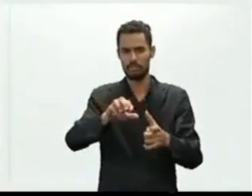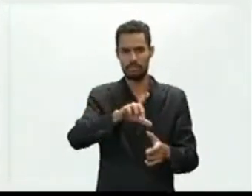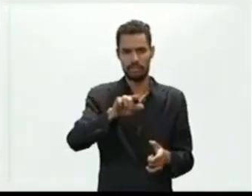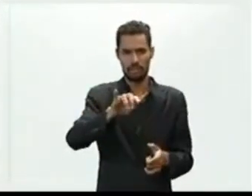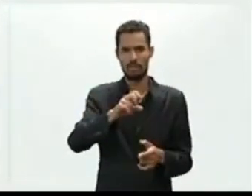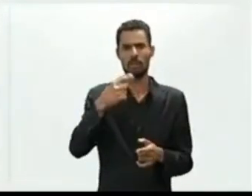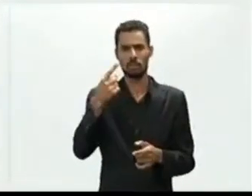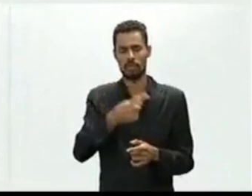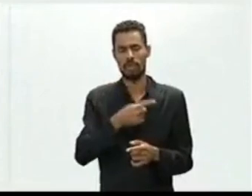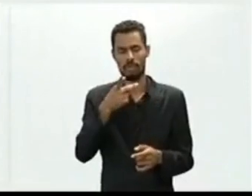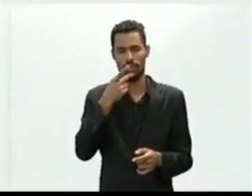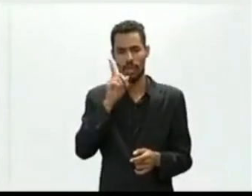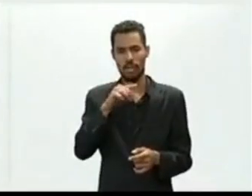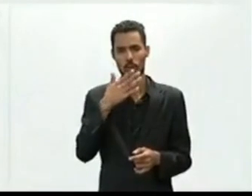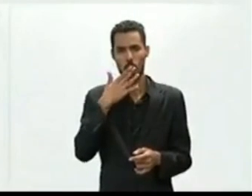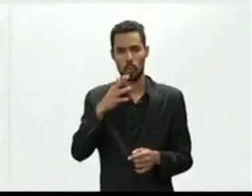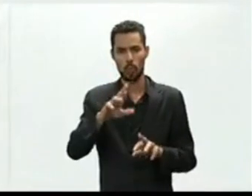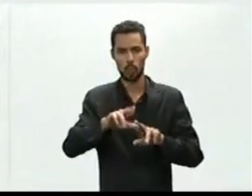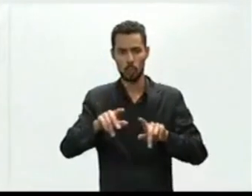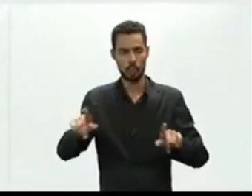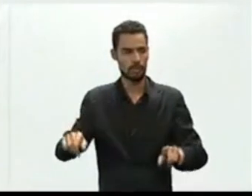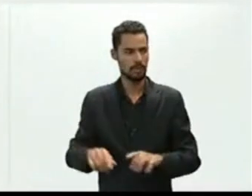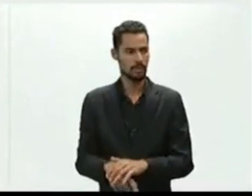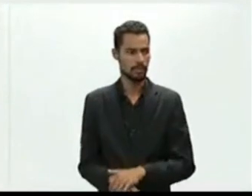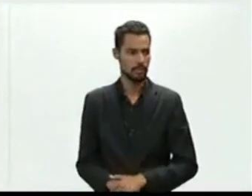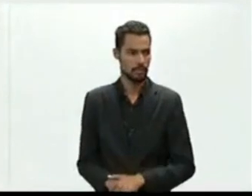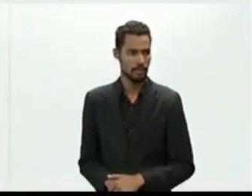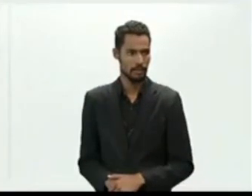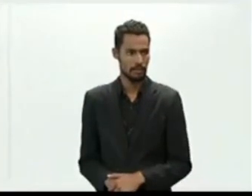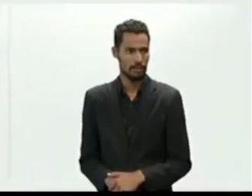gente vai chamar de clones depois.